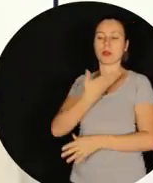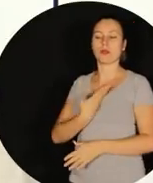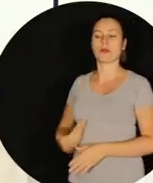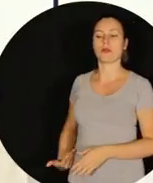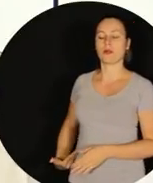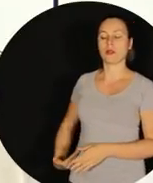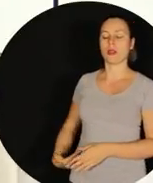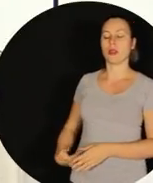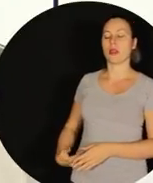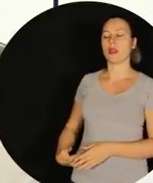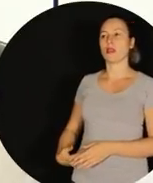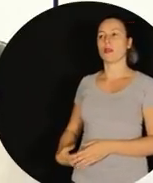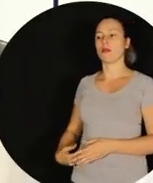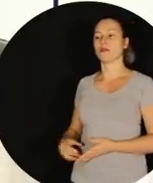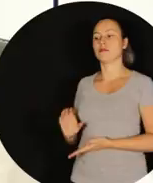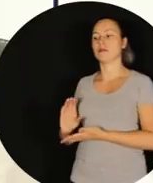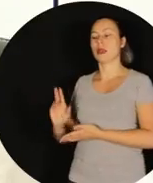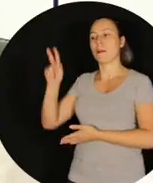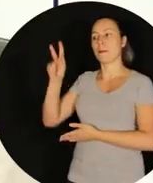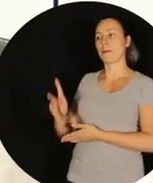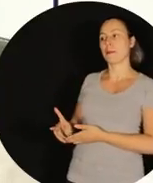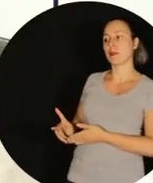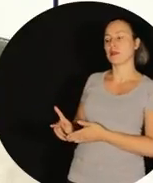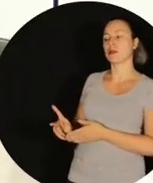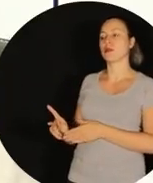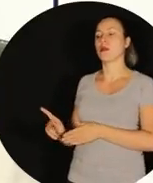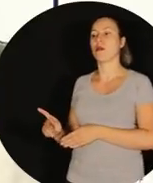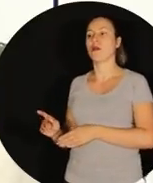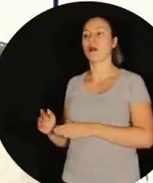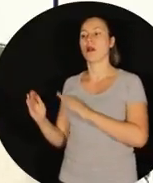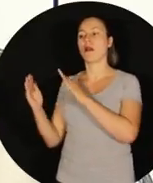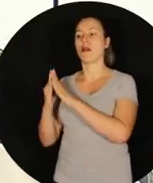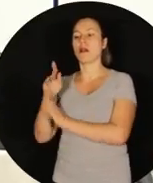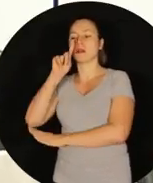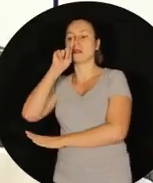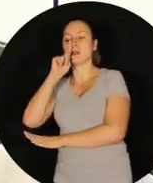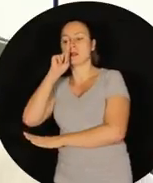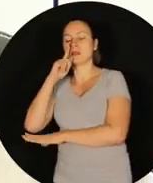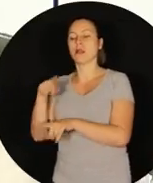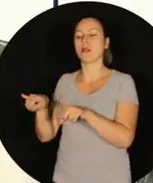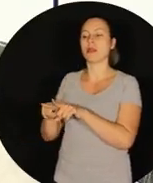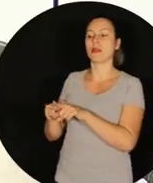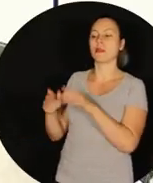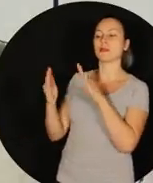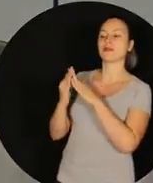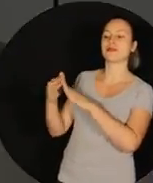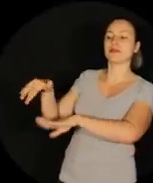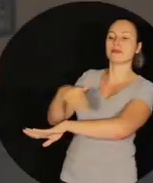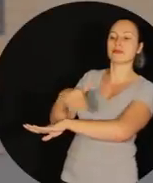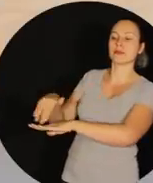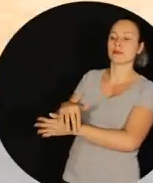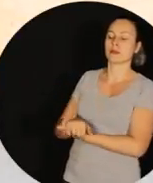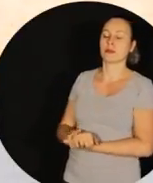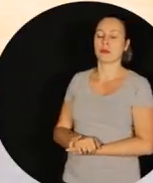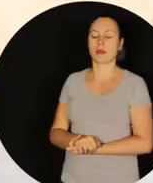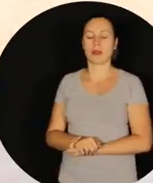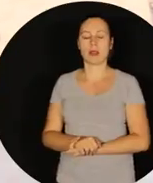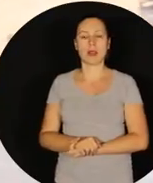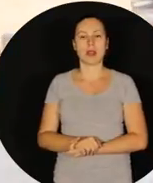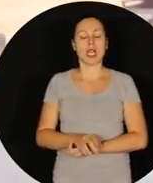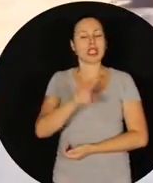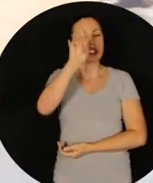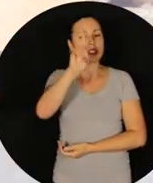a população mais vulnerável, pessoal em área de risco e população de rua. Ter